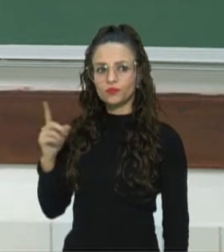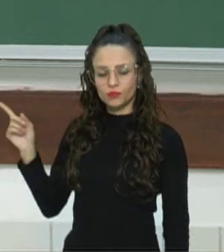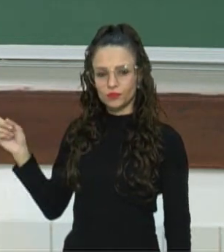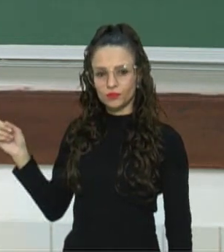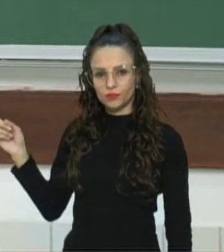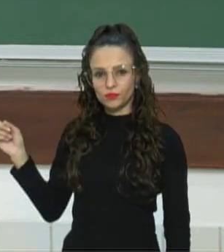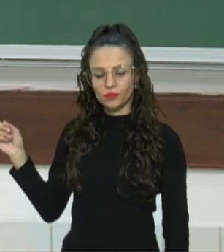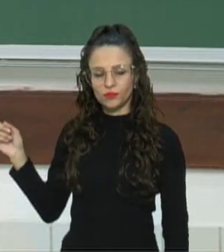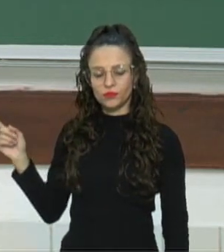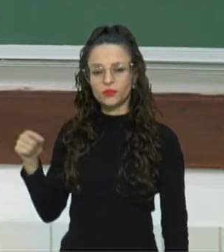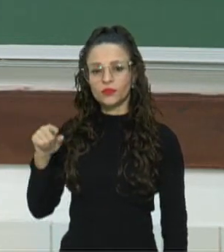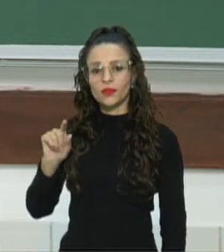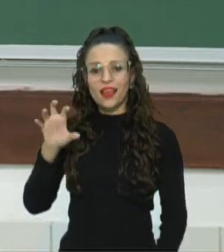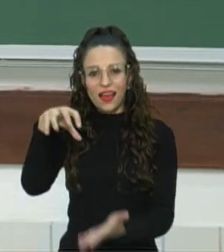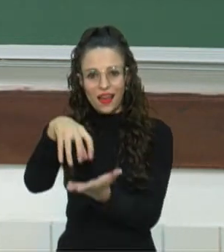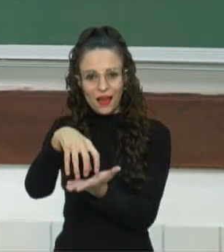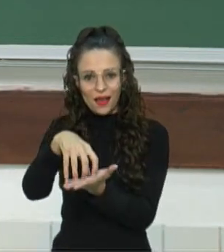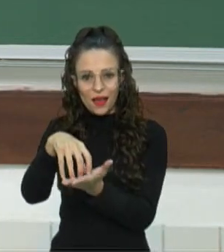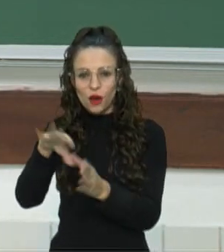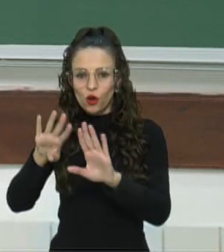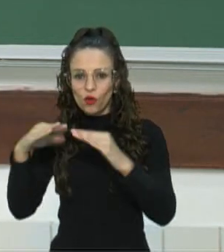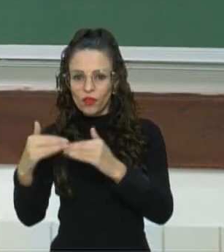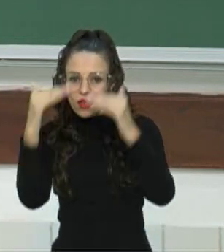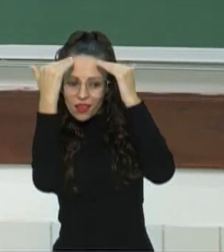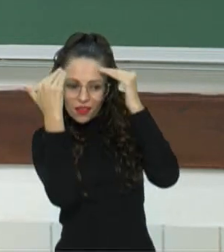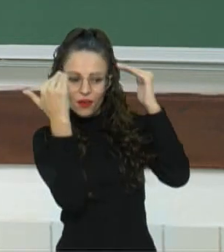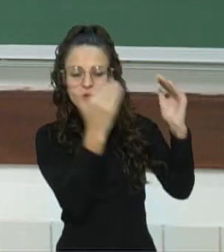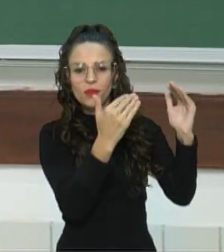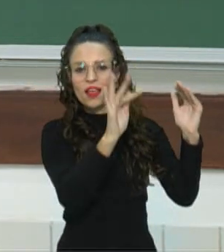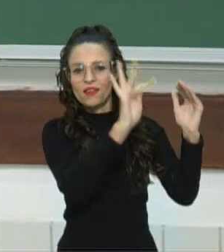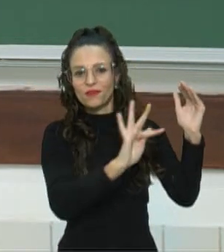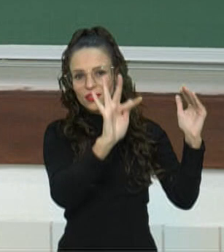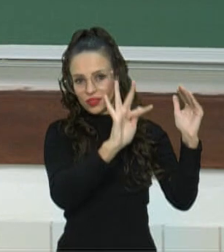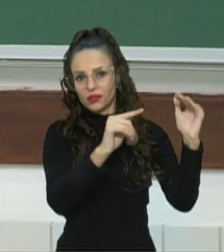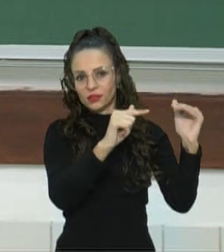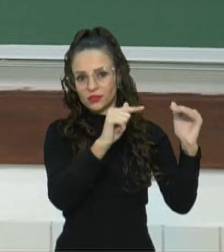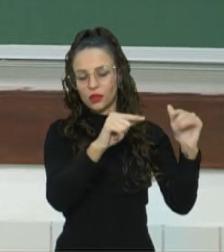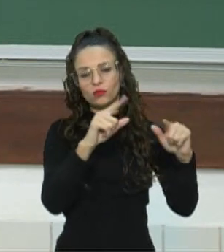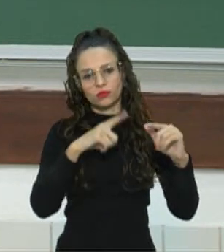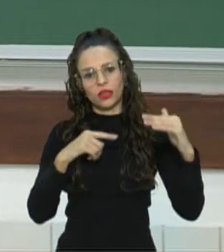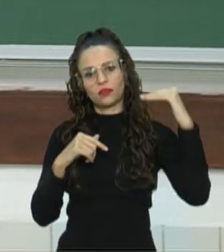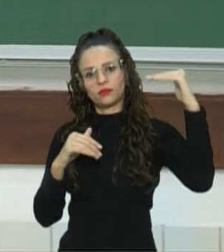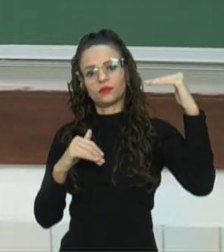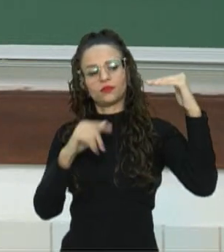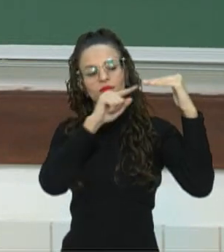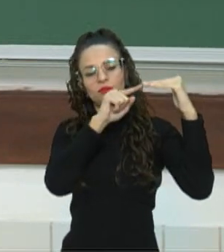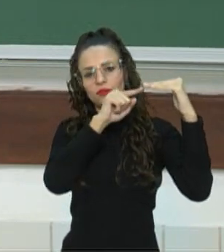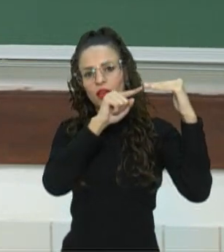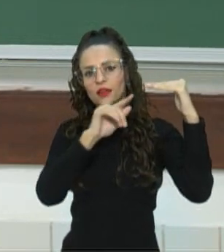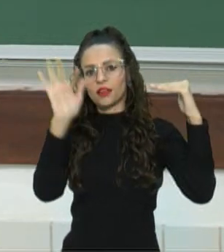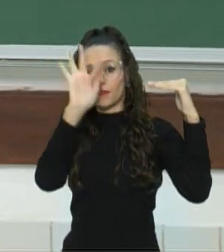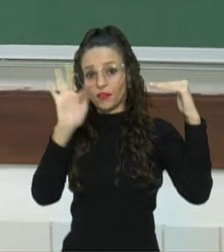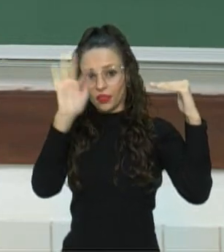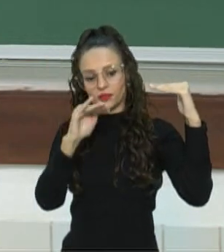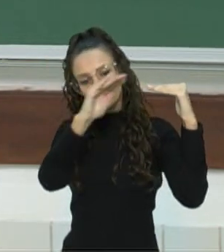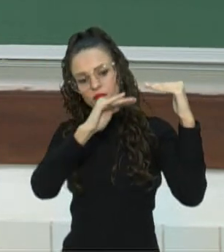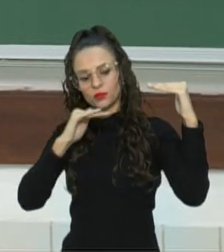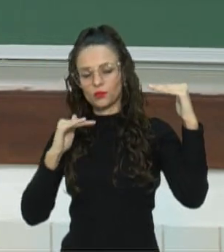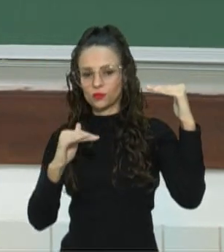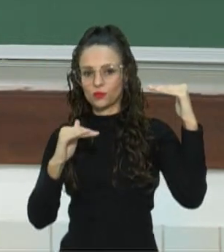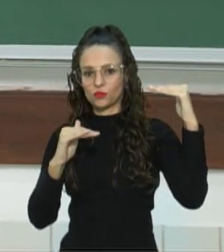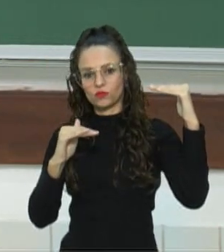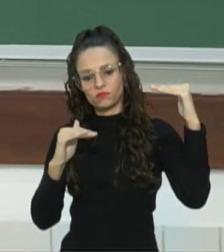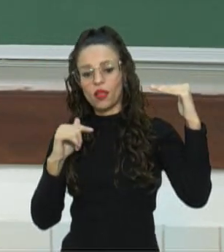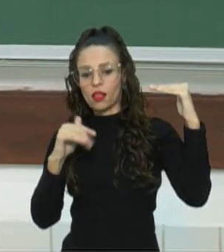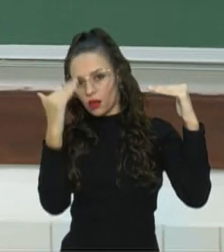confederação é subordinada à Federação Internacional. Sempre existe uma hierarquia ali também dentro de todas dessas entidades, né? Então aqui estão as